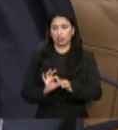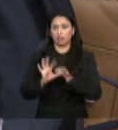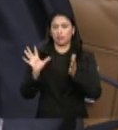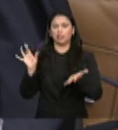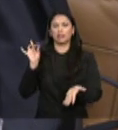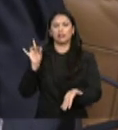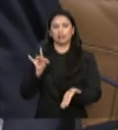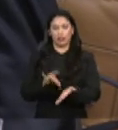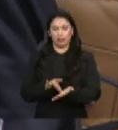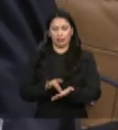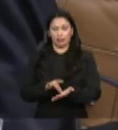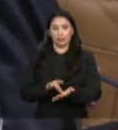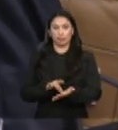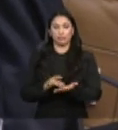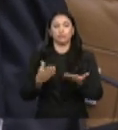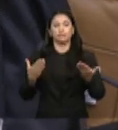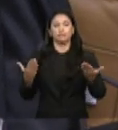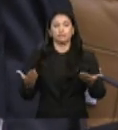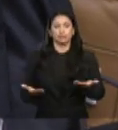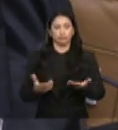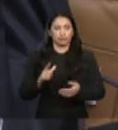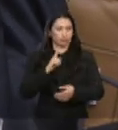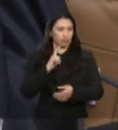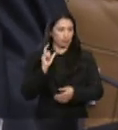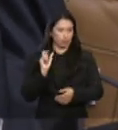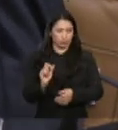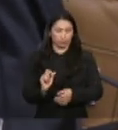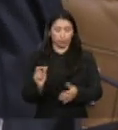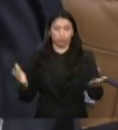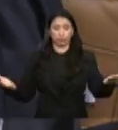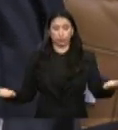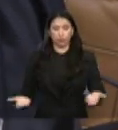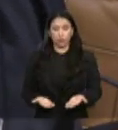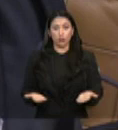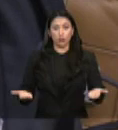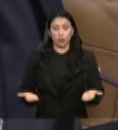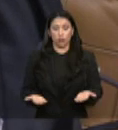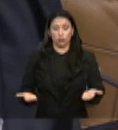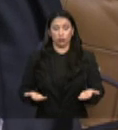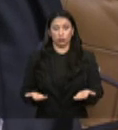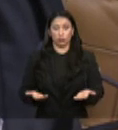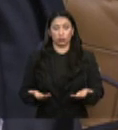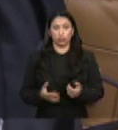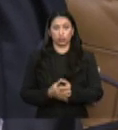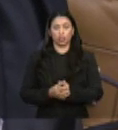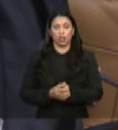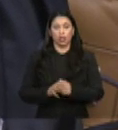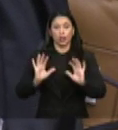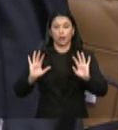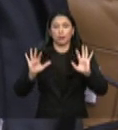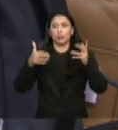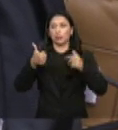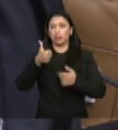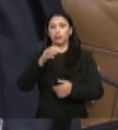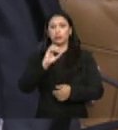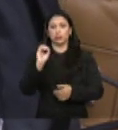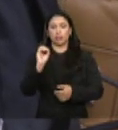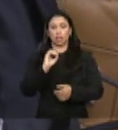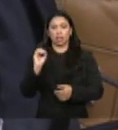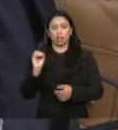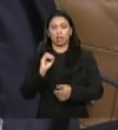reais e por isso hoje o centenário de seu falecimento